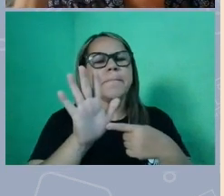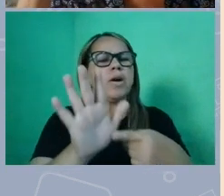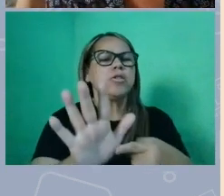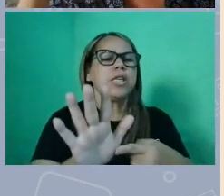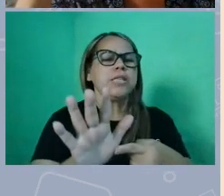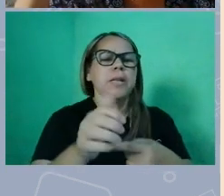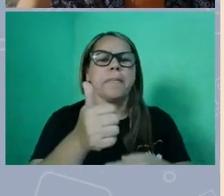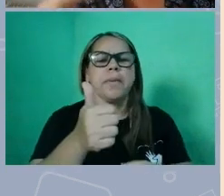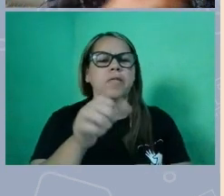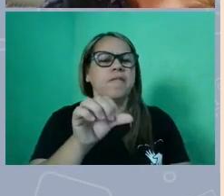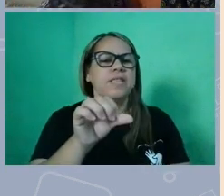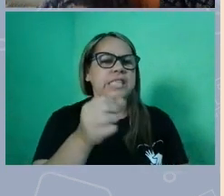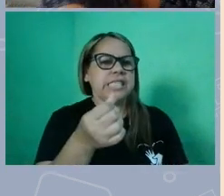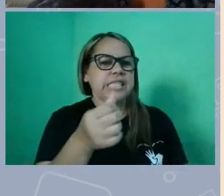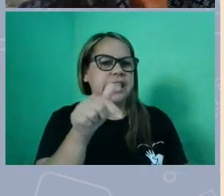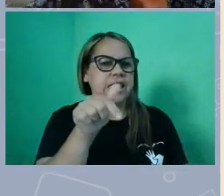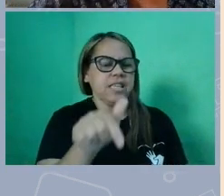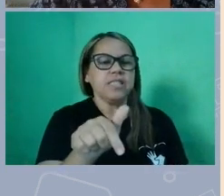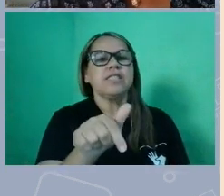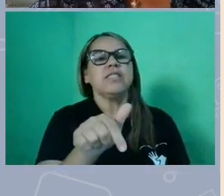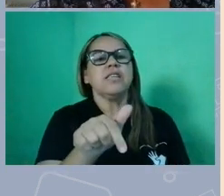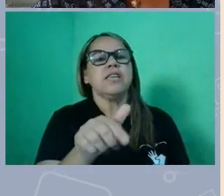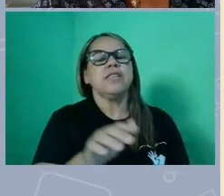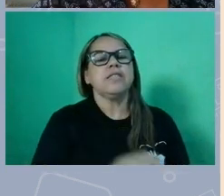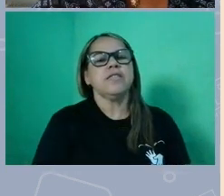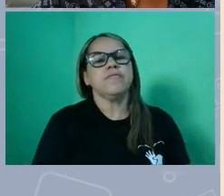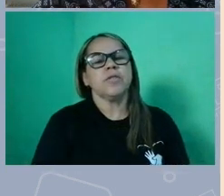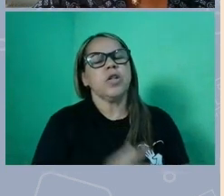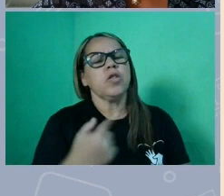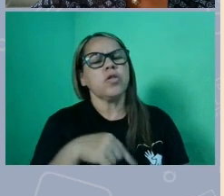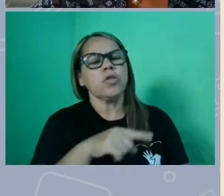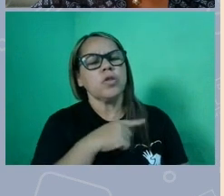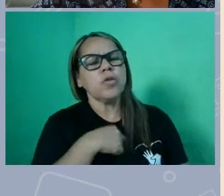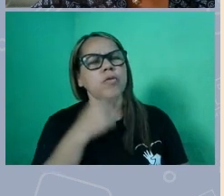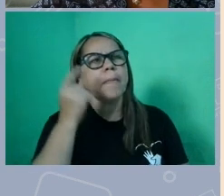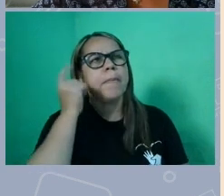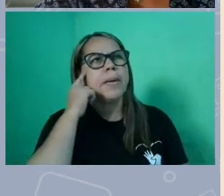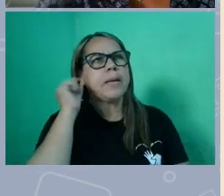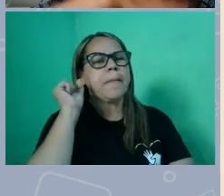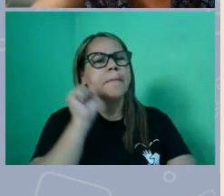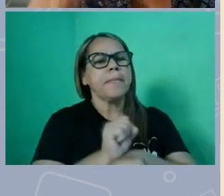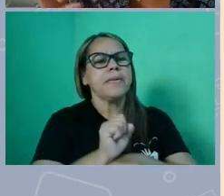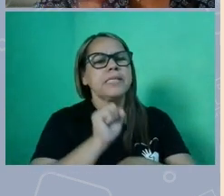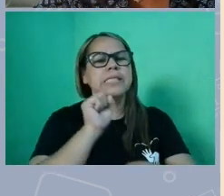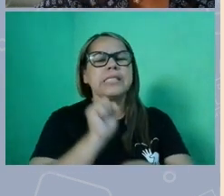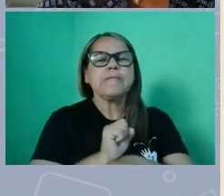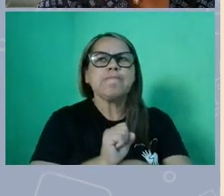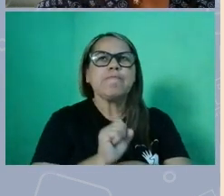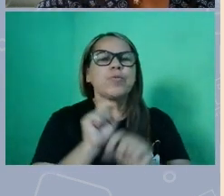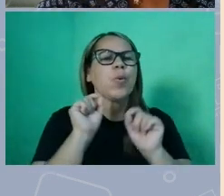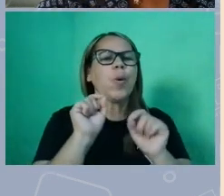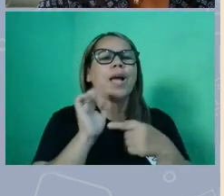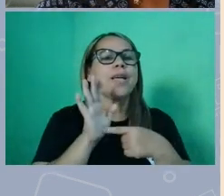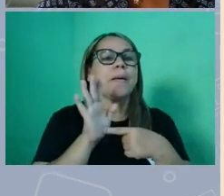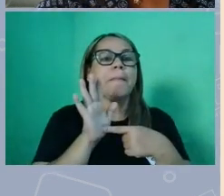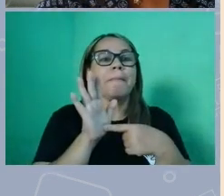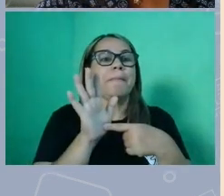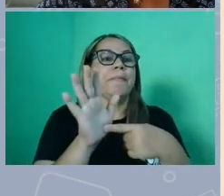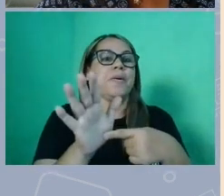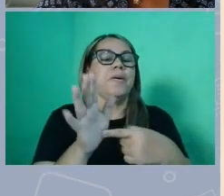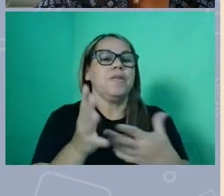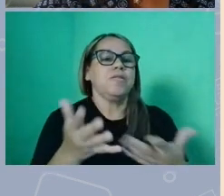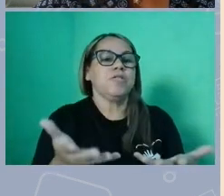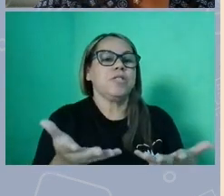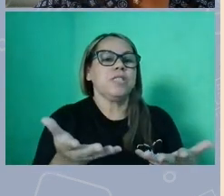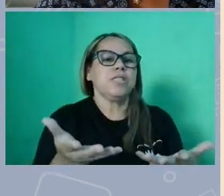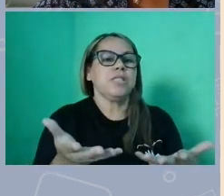1967 né por Debord a gente vai refletir o que é que expressa né a